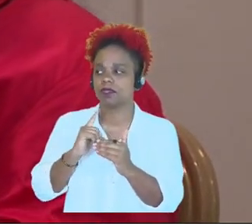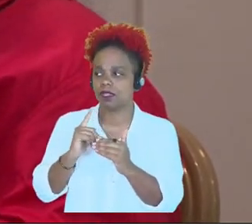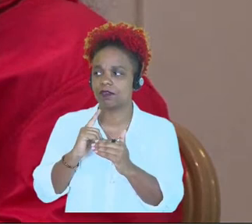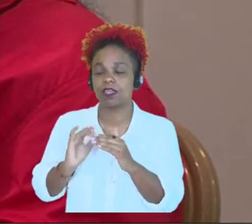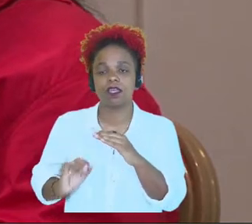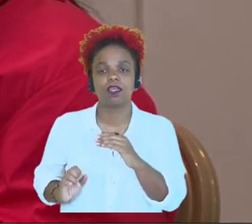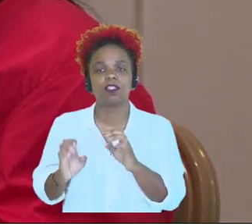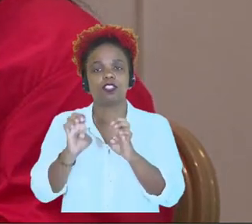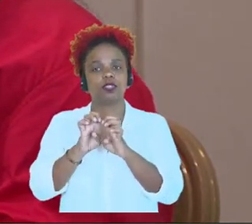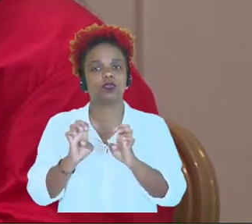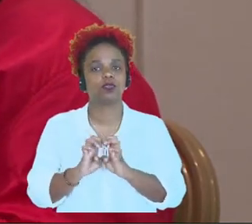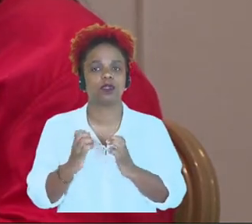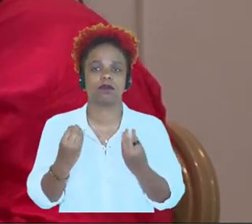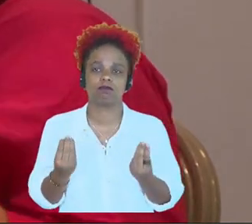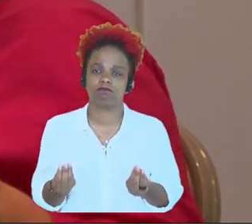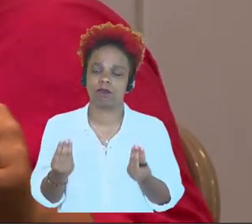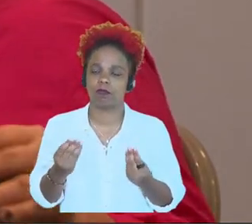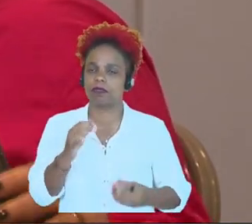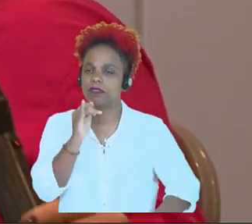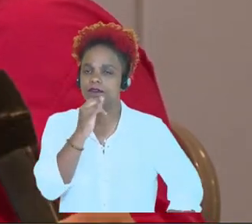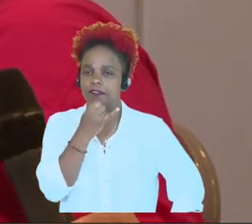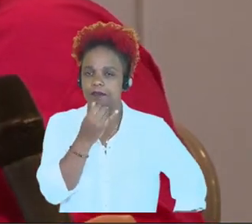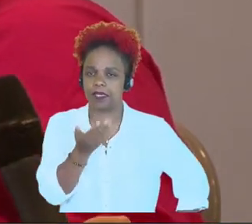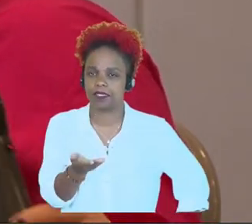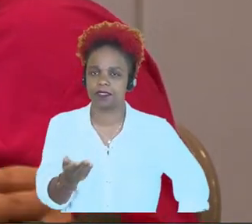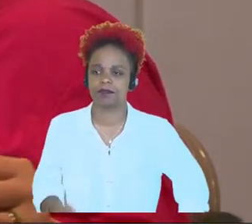formar, infelizmente.